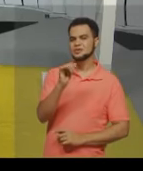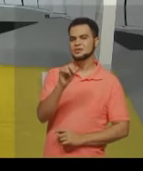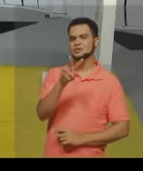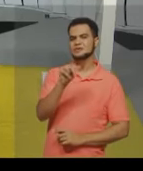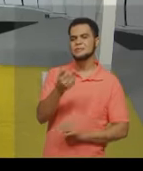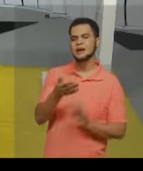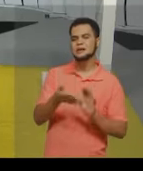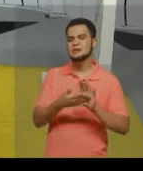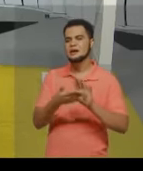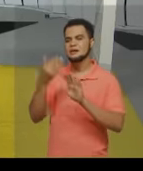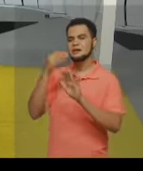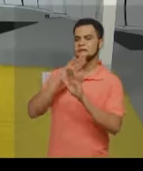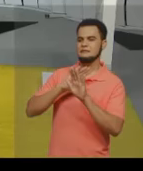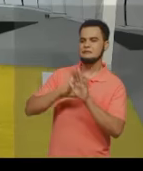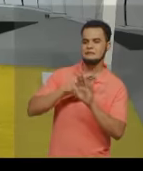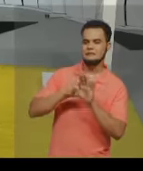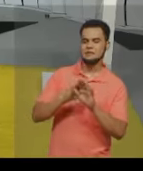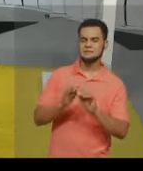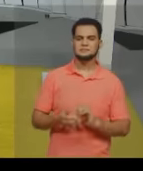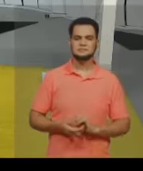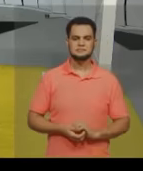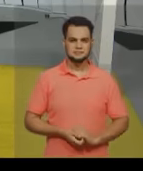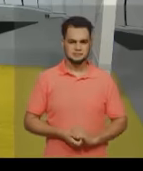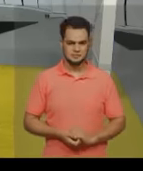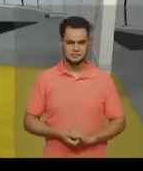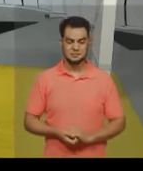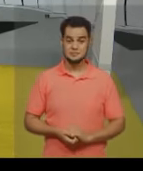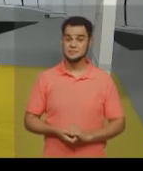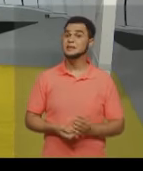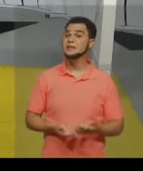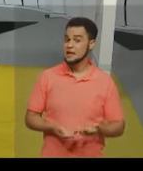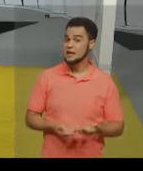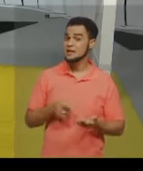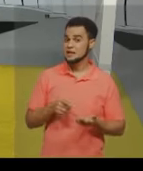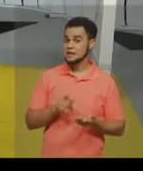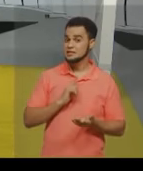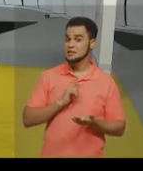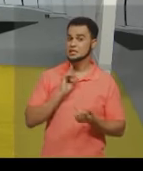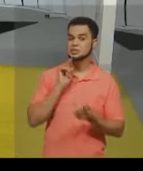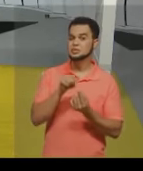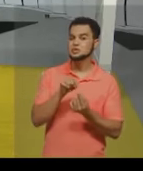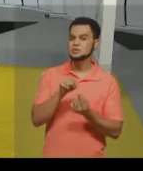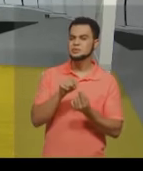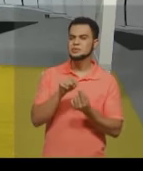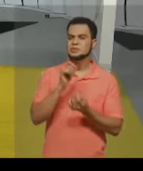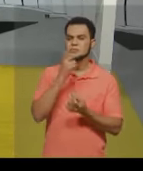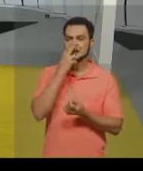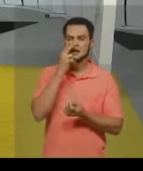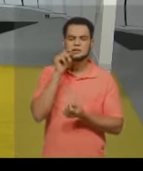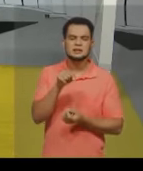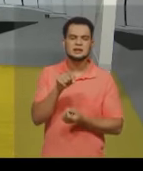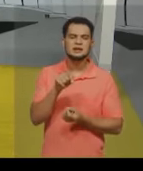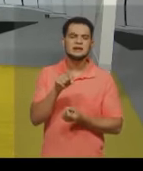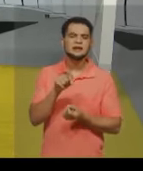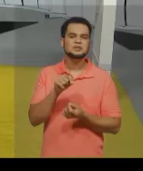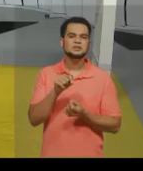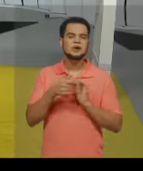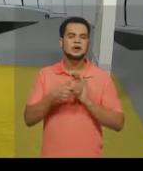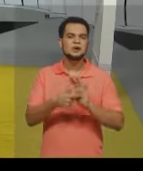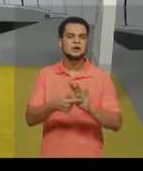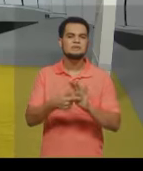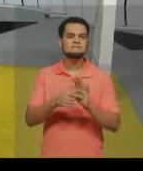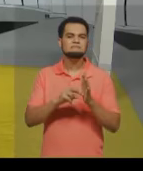é muito importante isso. It is symbolic, ela é simbólica, né, a linguagem simbólica. It has